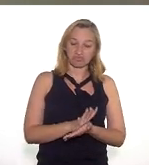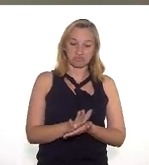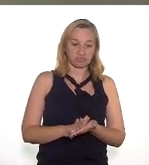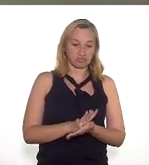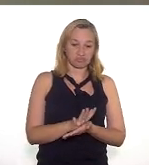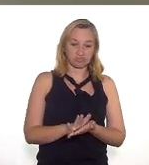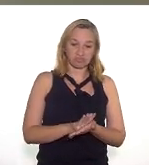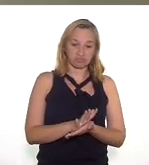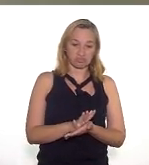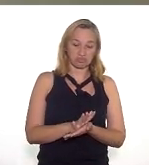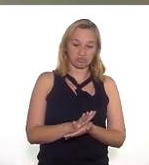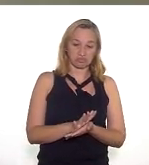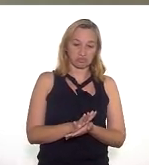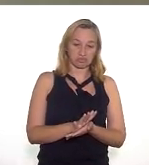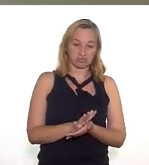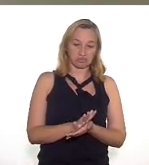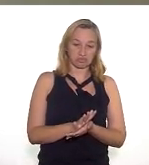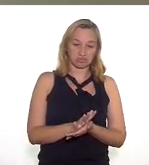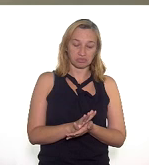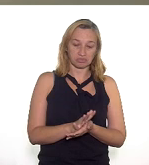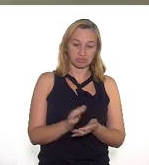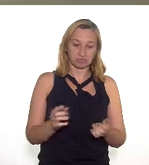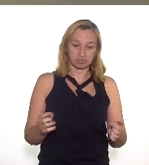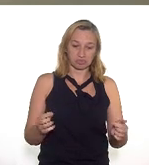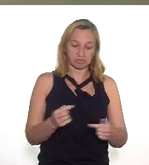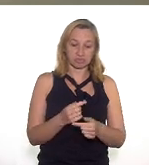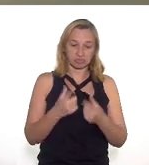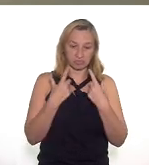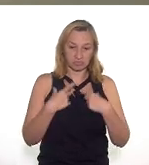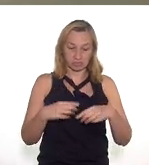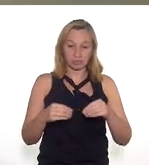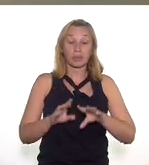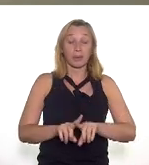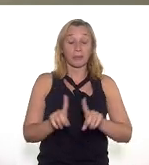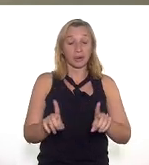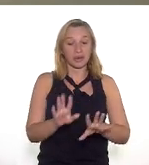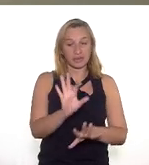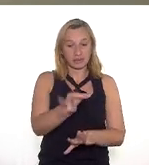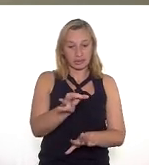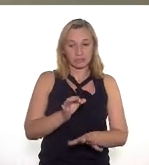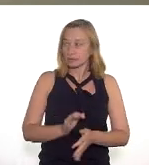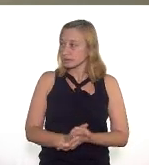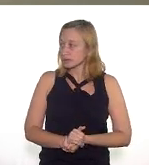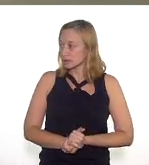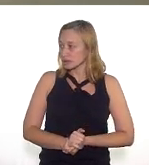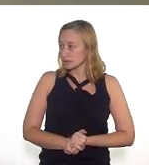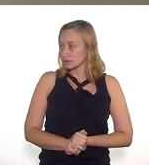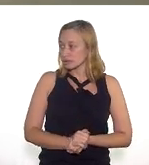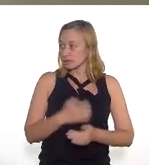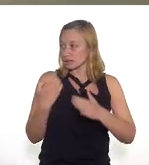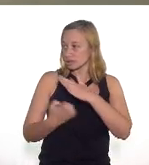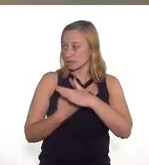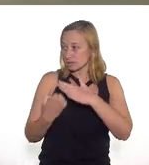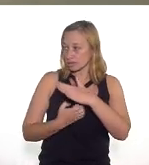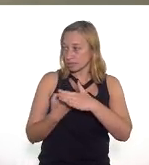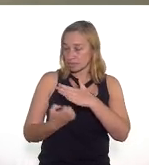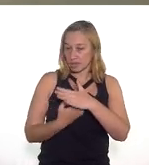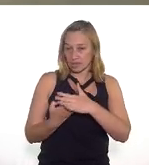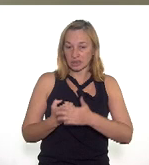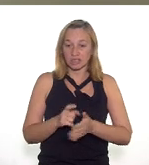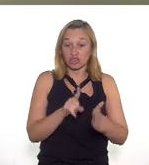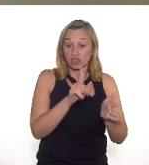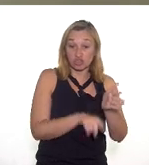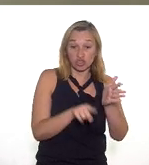linguagem tributária, viu? Mas que, previamente, as empresas abatem